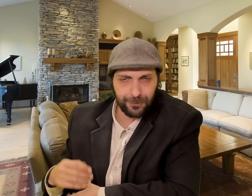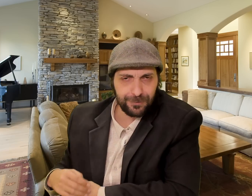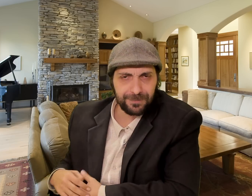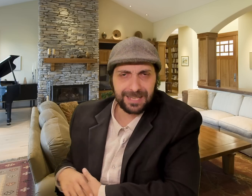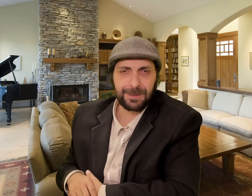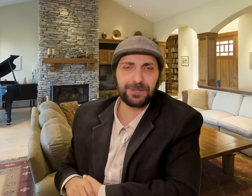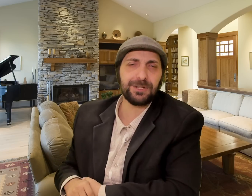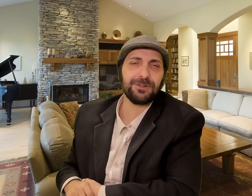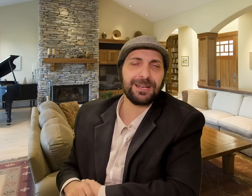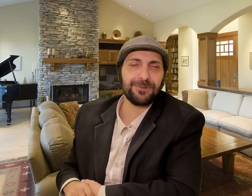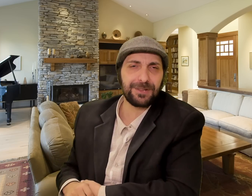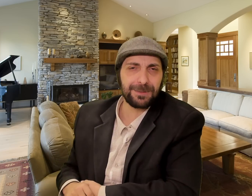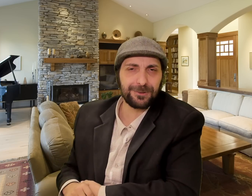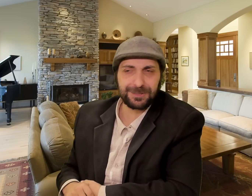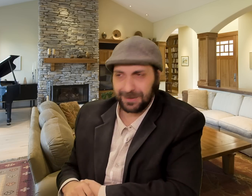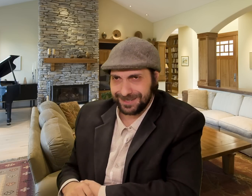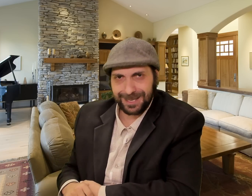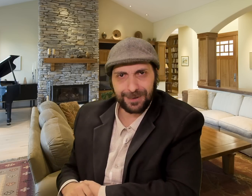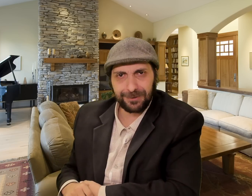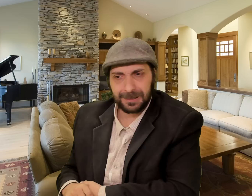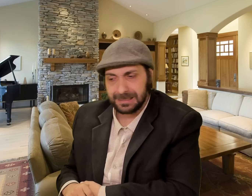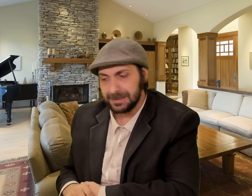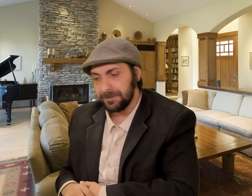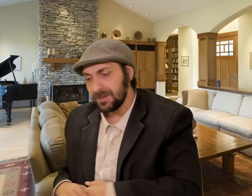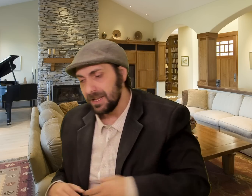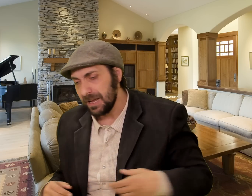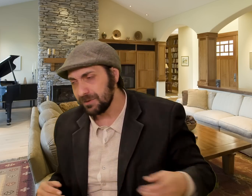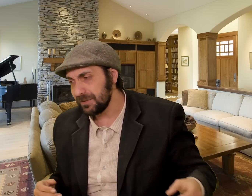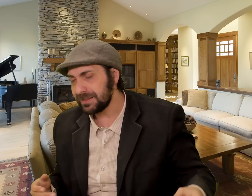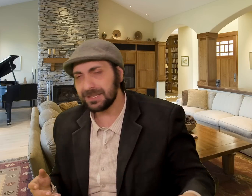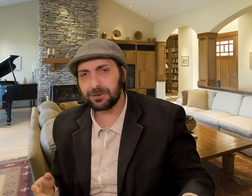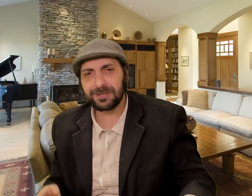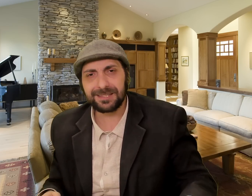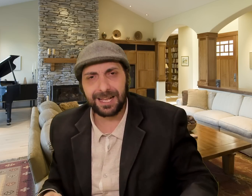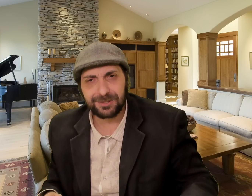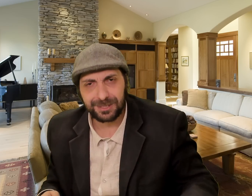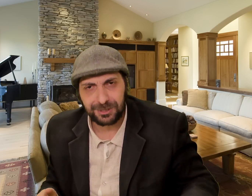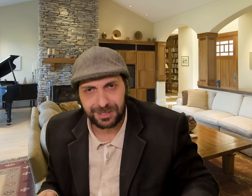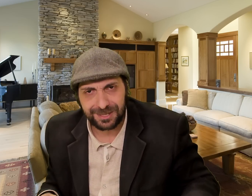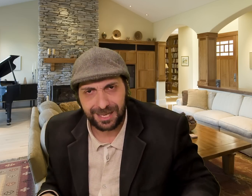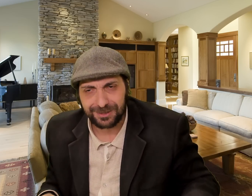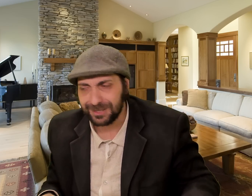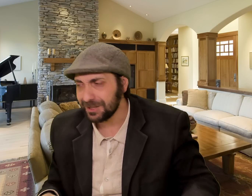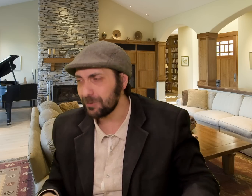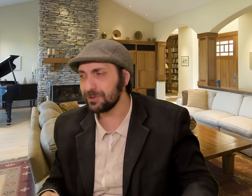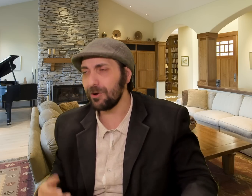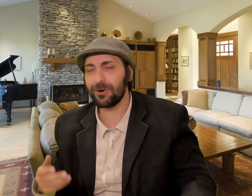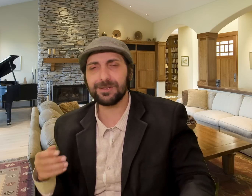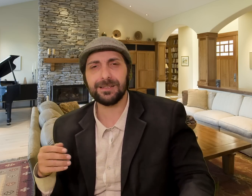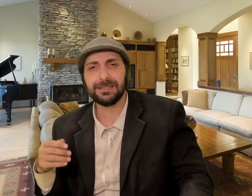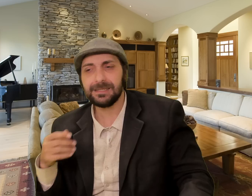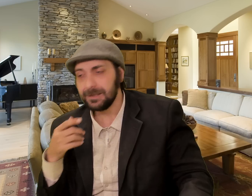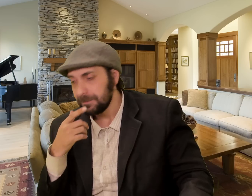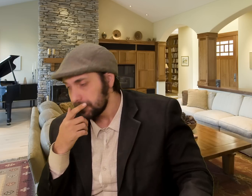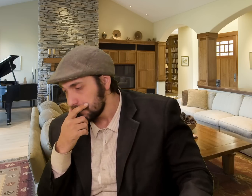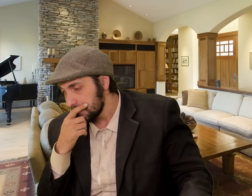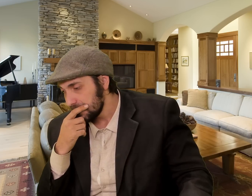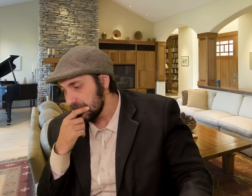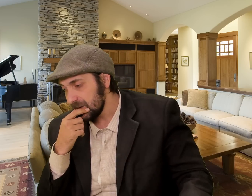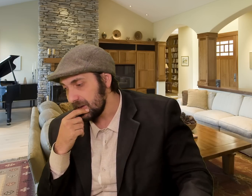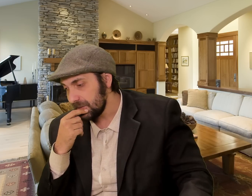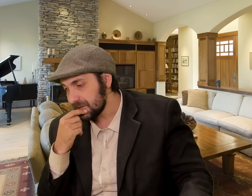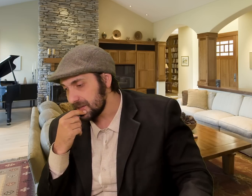pautar a Sabatina do André Mendonça o STF aí você vê tanta atrocidade tanta iniquidade tanta coisa horrorosa